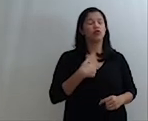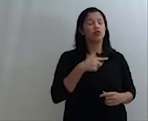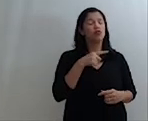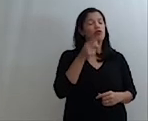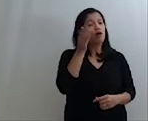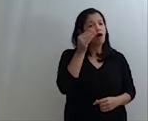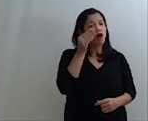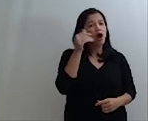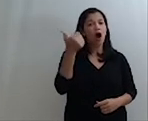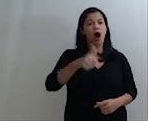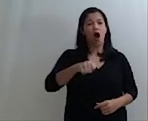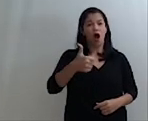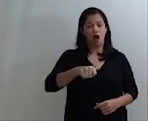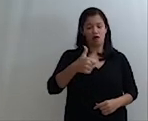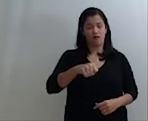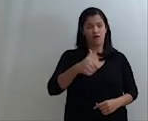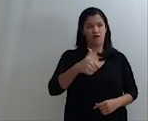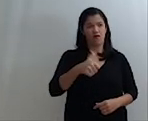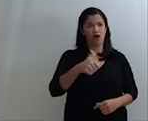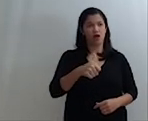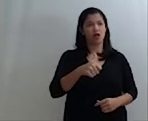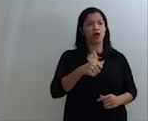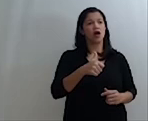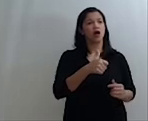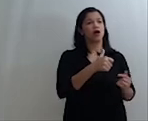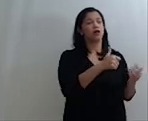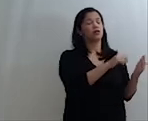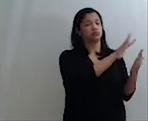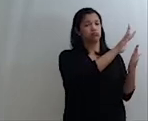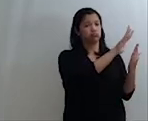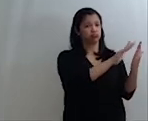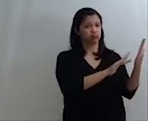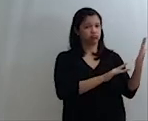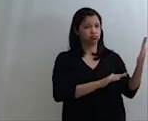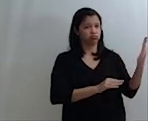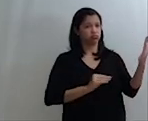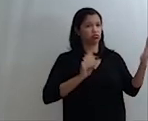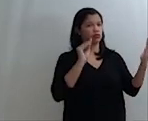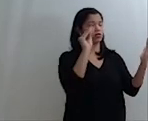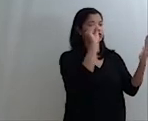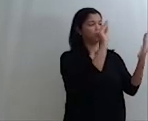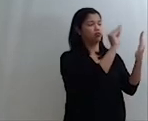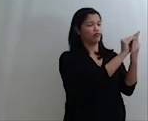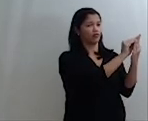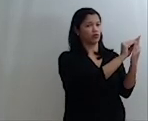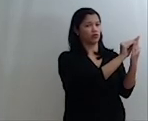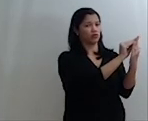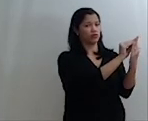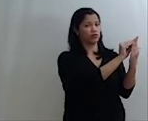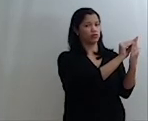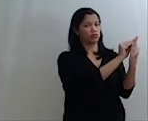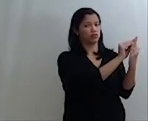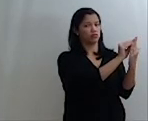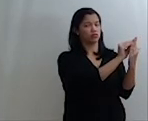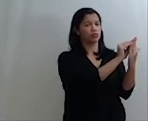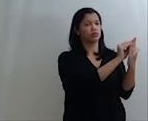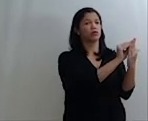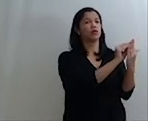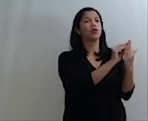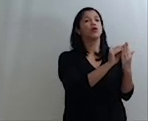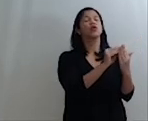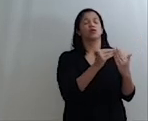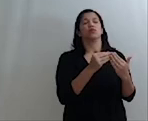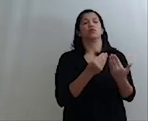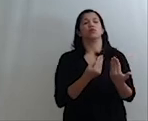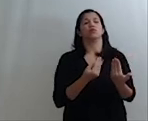não após votar a ministra autora pediu Vista o ministro Sebastião Reis aguardam